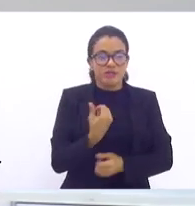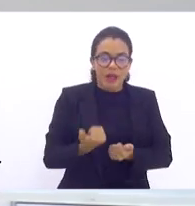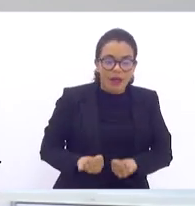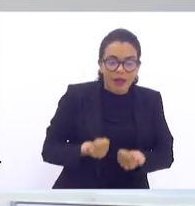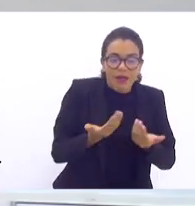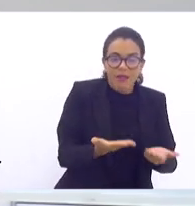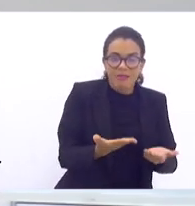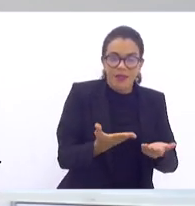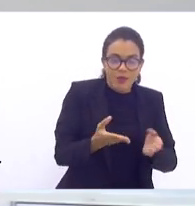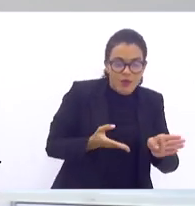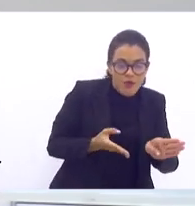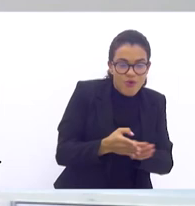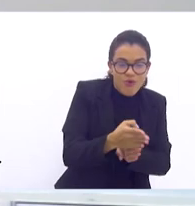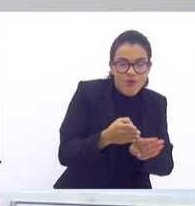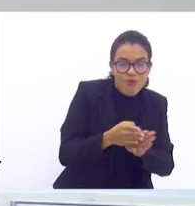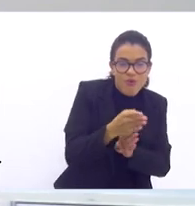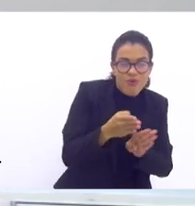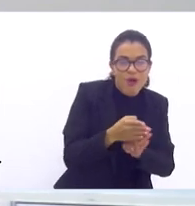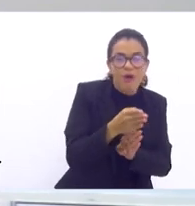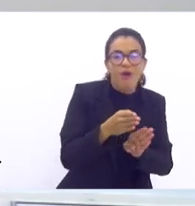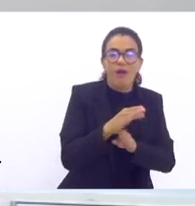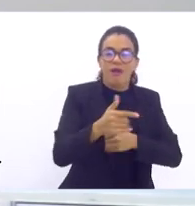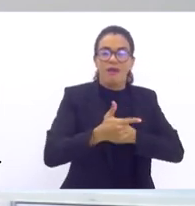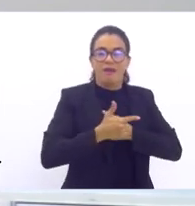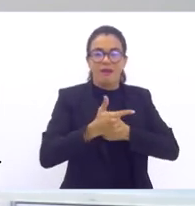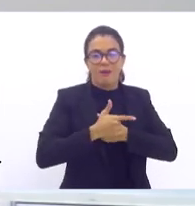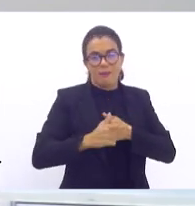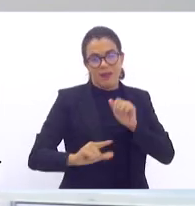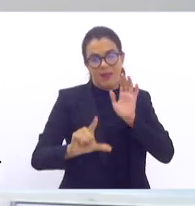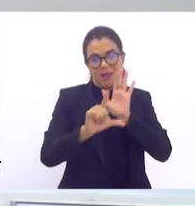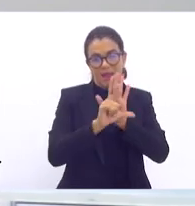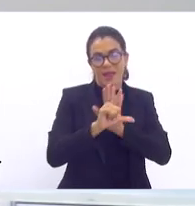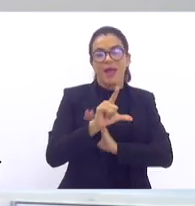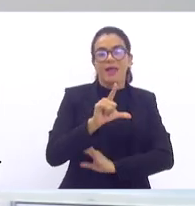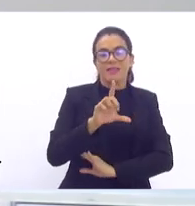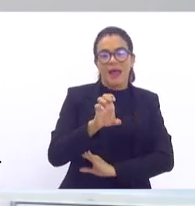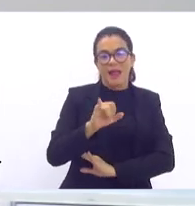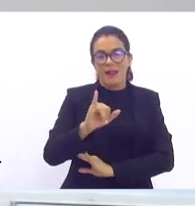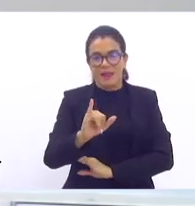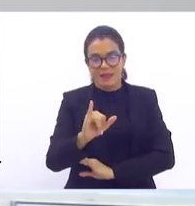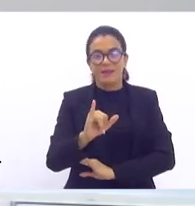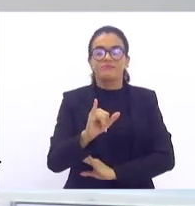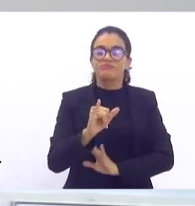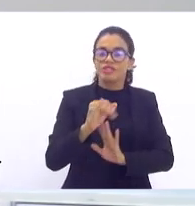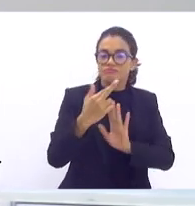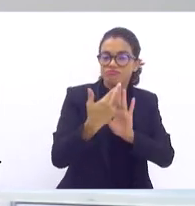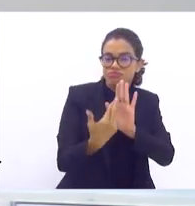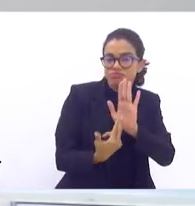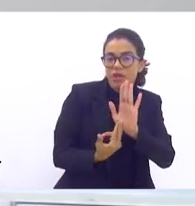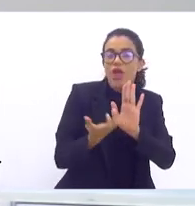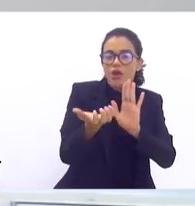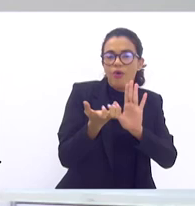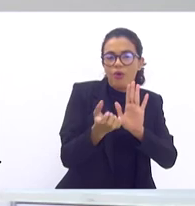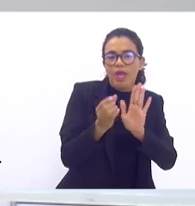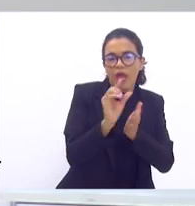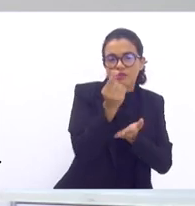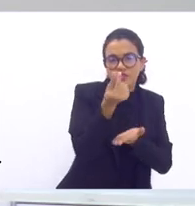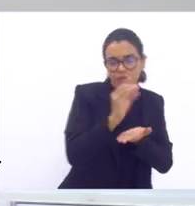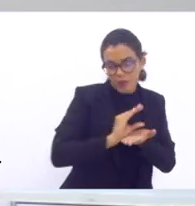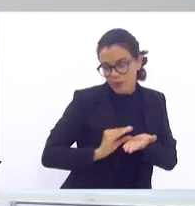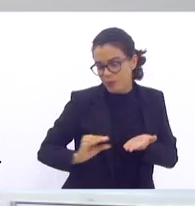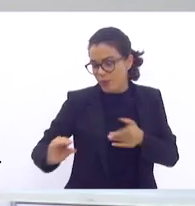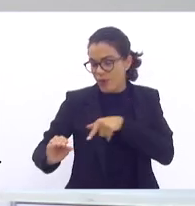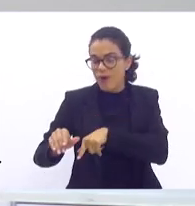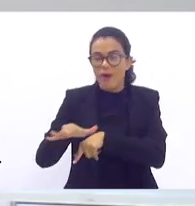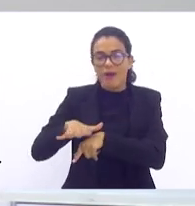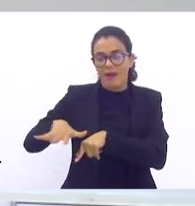uma orientação que é o papel da lei de diretrizes orçamentária é dizer para onde você quer destinar a aplicação